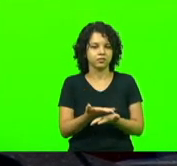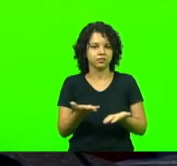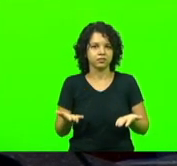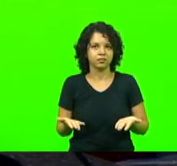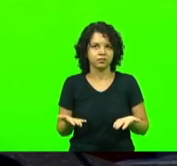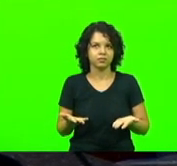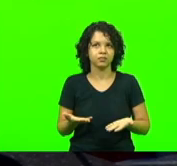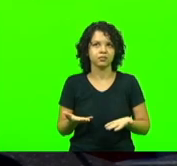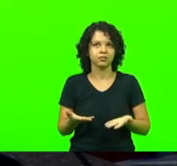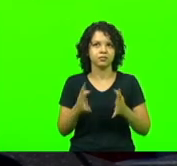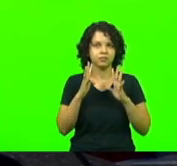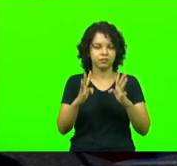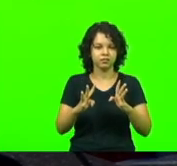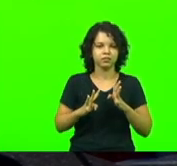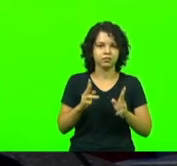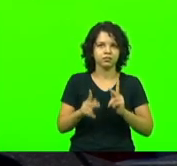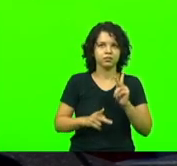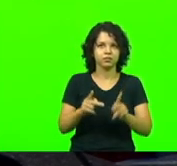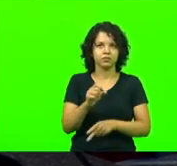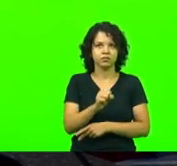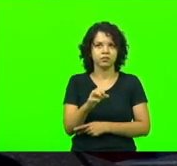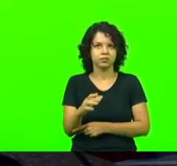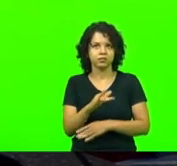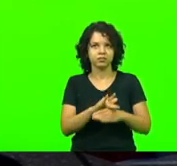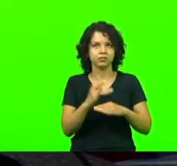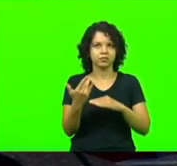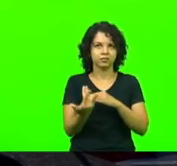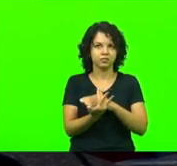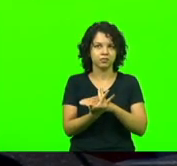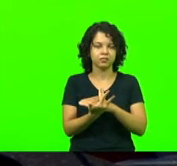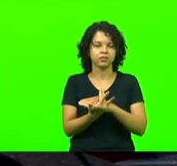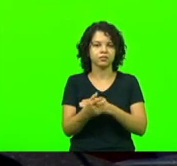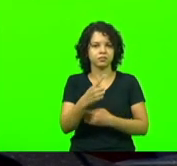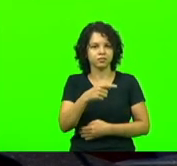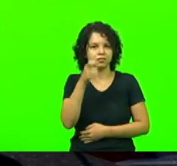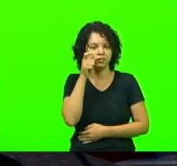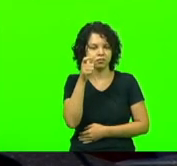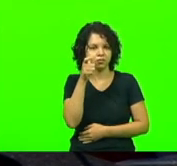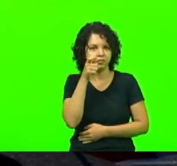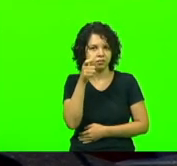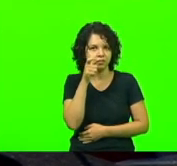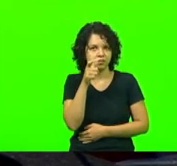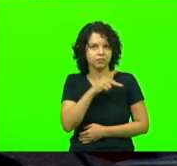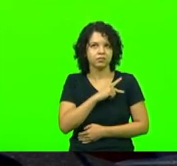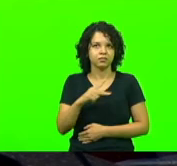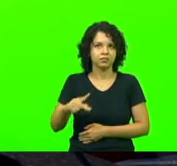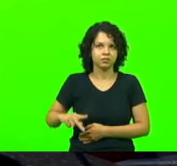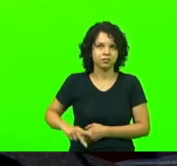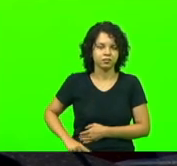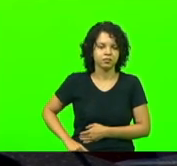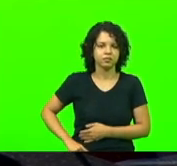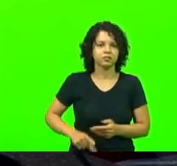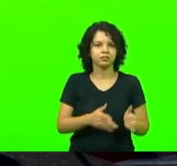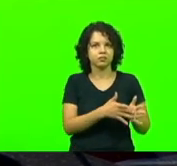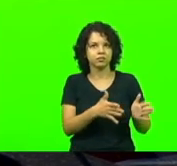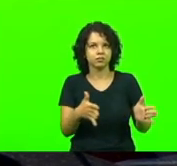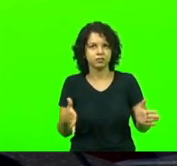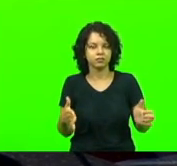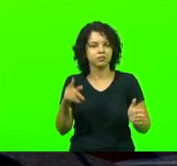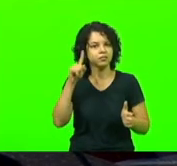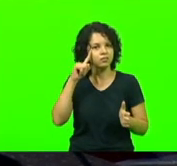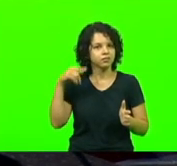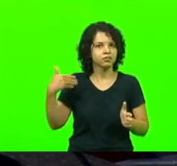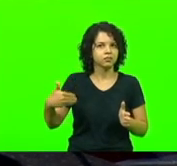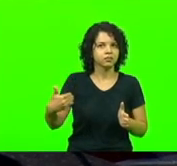que nos ouvem, os catarinenses, através das redes sociais, acompanhando, presidente, durante esses últimos